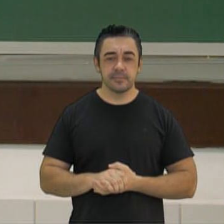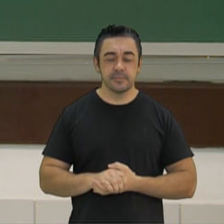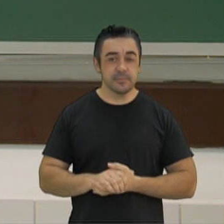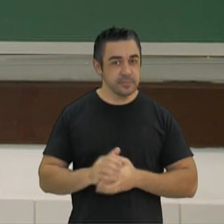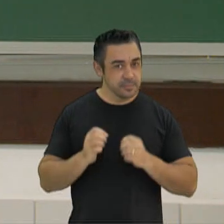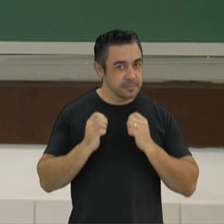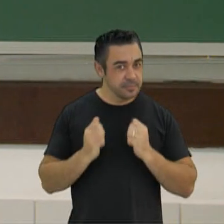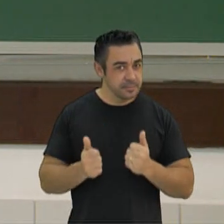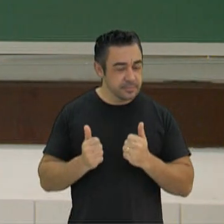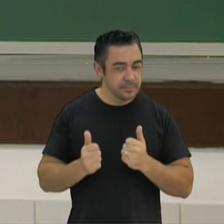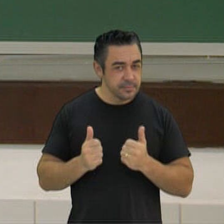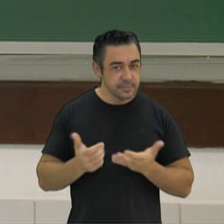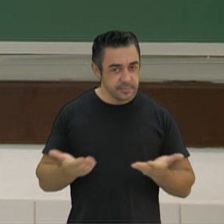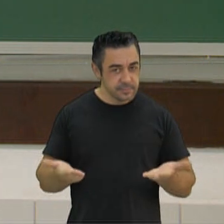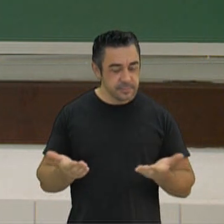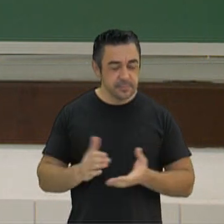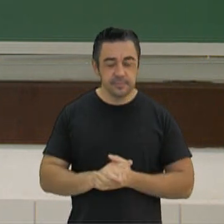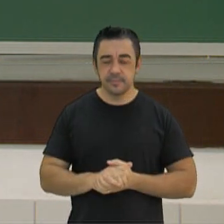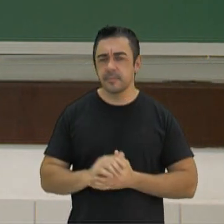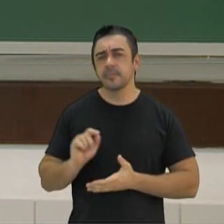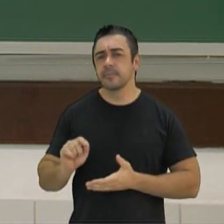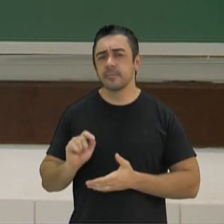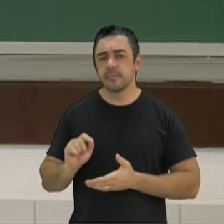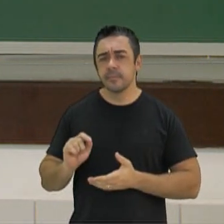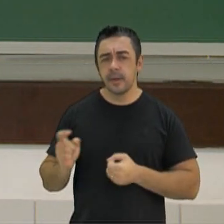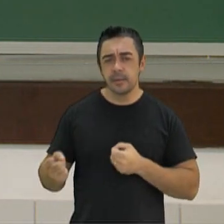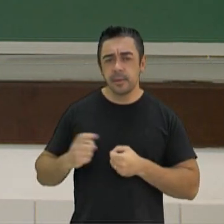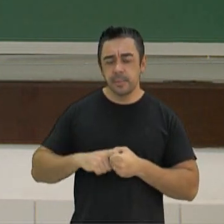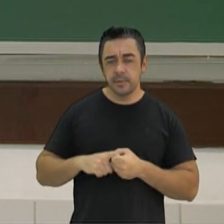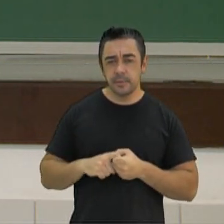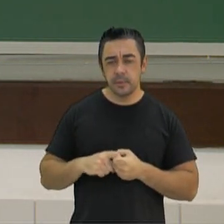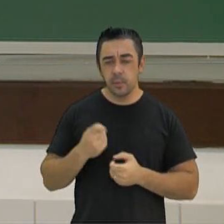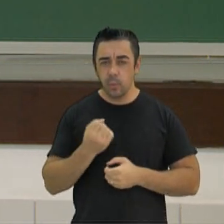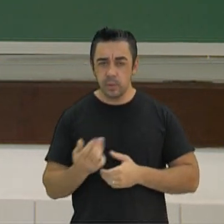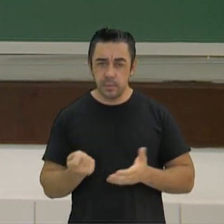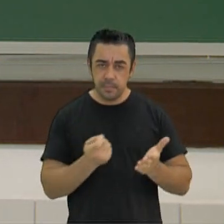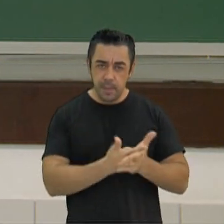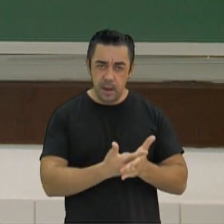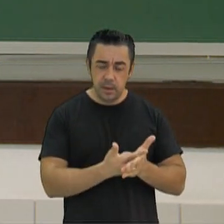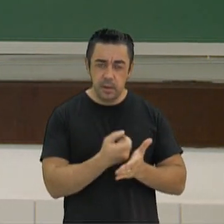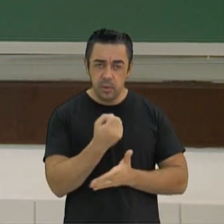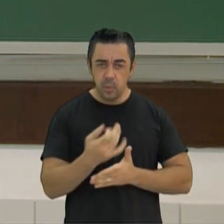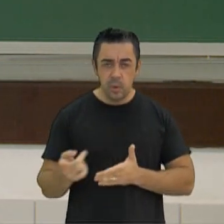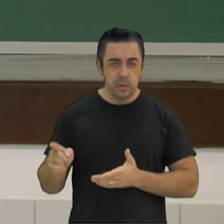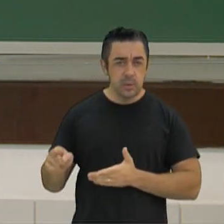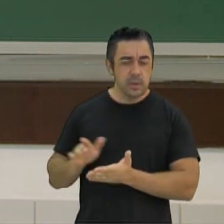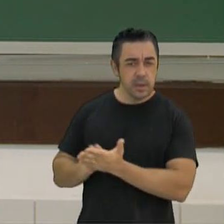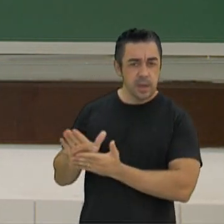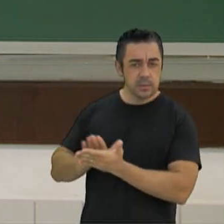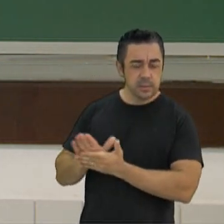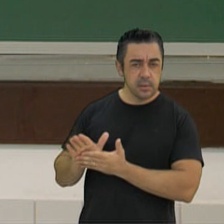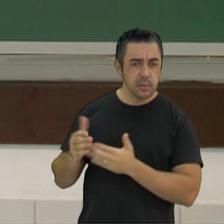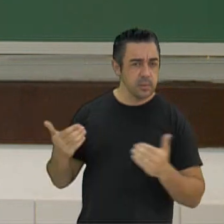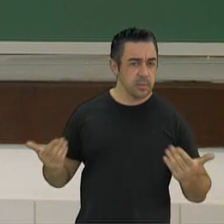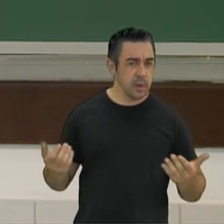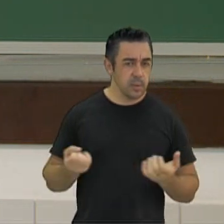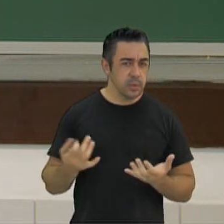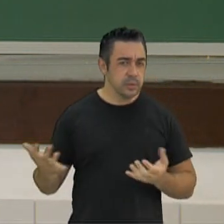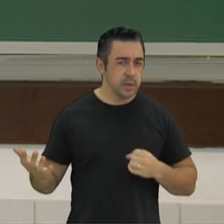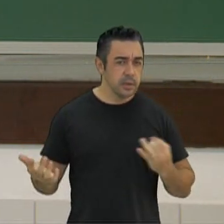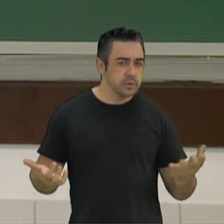Muito bem, vamos lá então? Quem depende de quem? O valor depende da quantidade consumida ou a quantidade aqui depende do